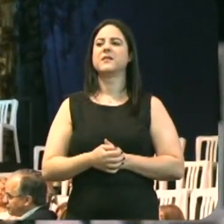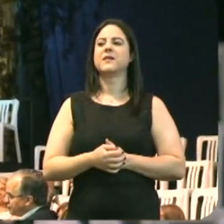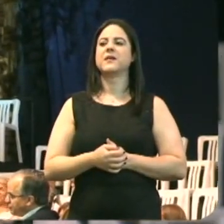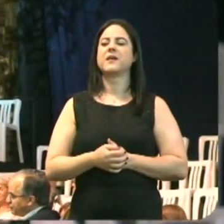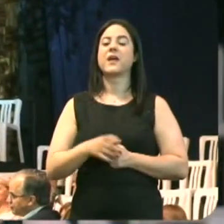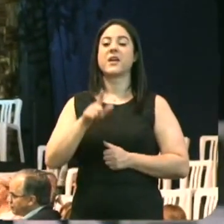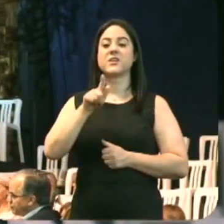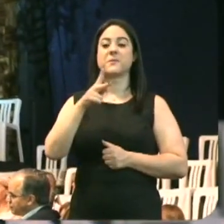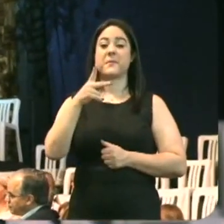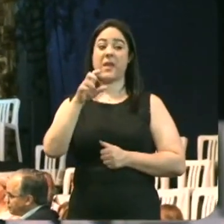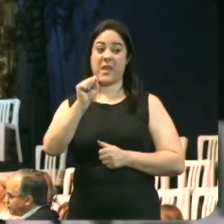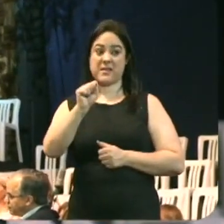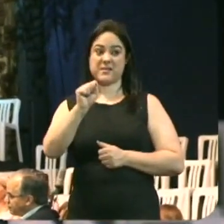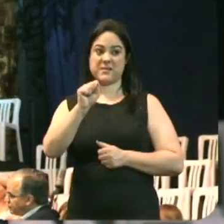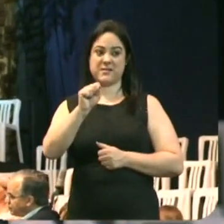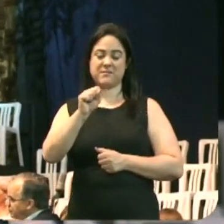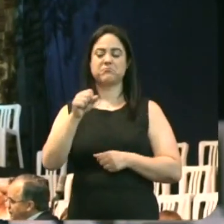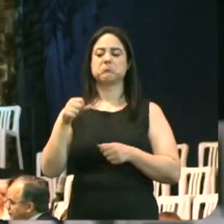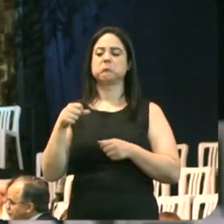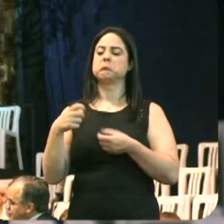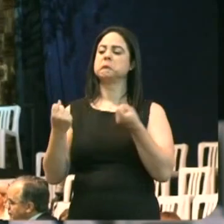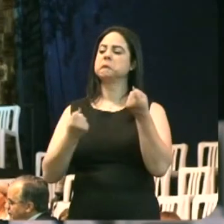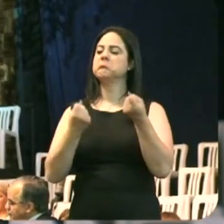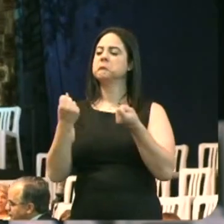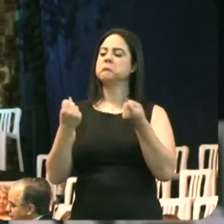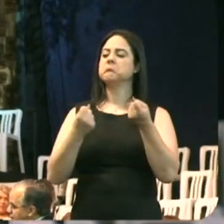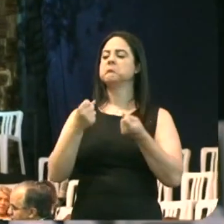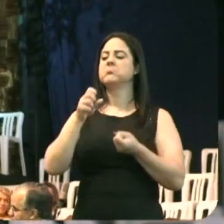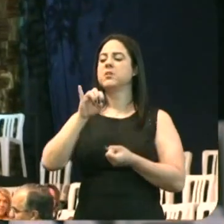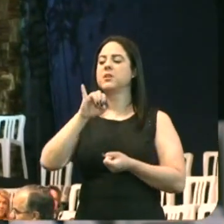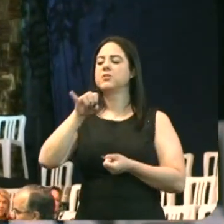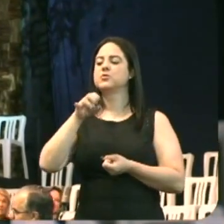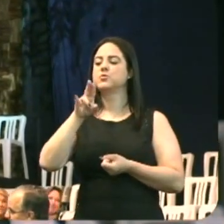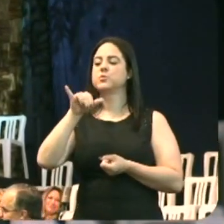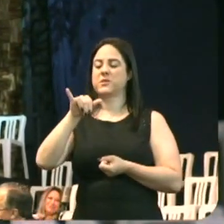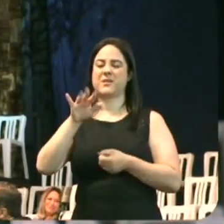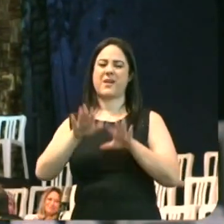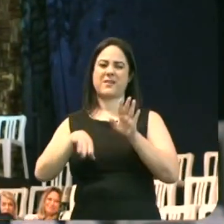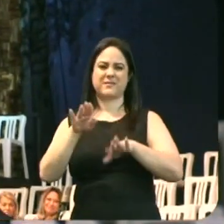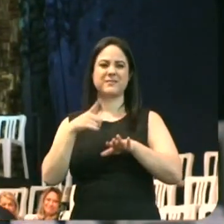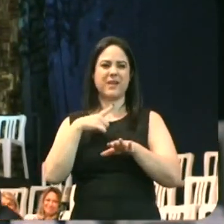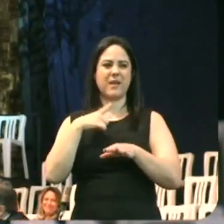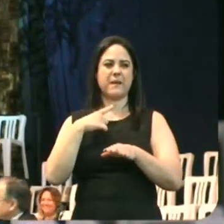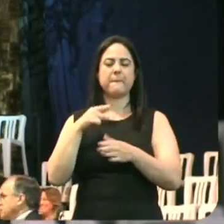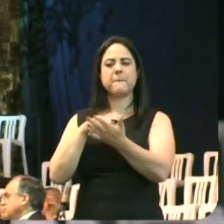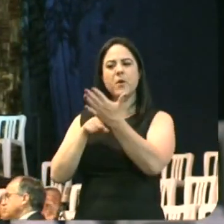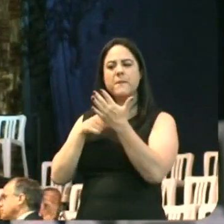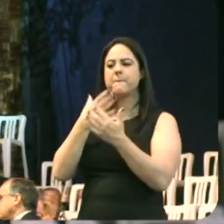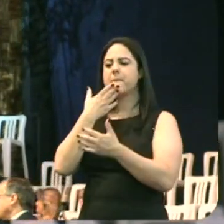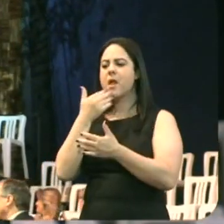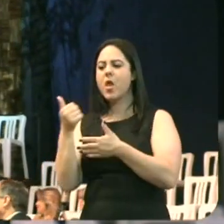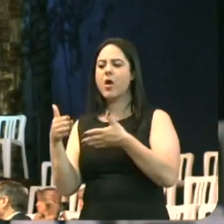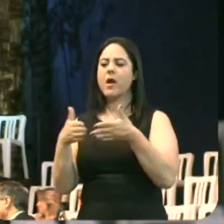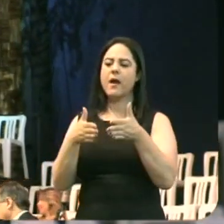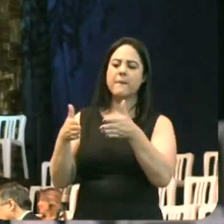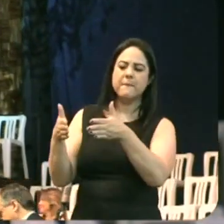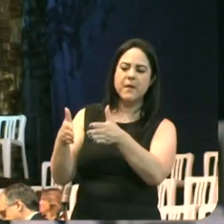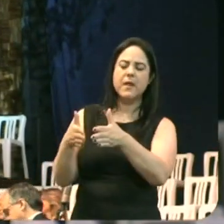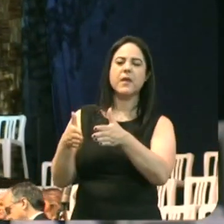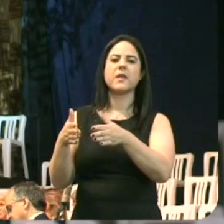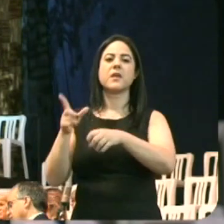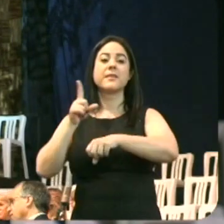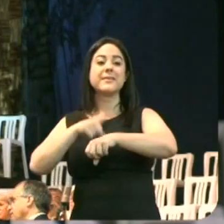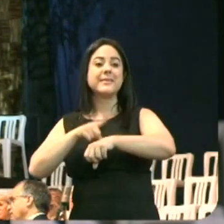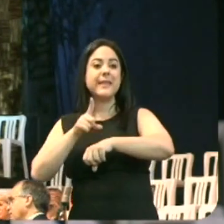meu GPS, Ijuí. Tá, e o GPS ele tem umas marcações, né? Tipo, melhor caminho,